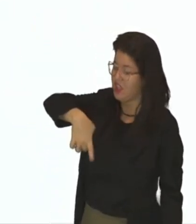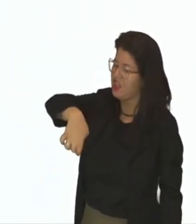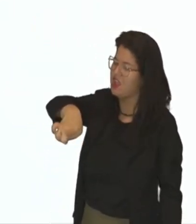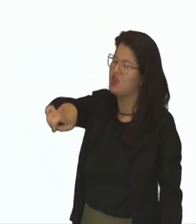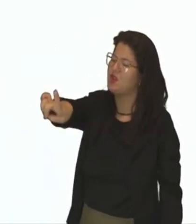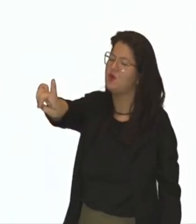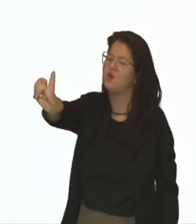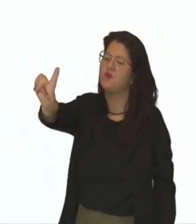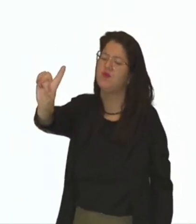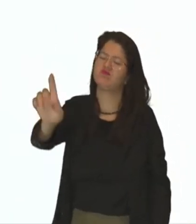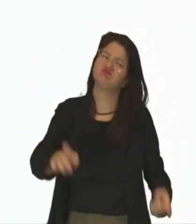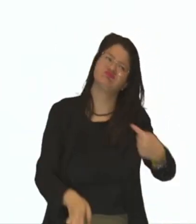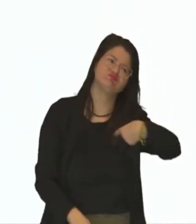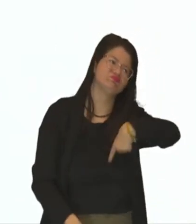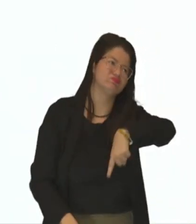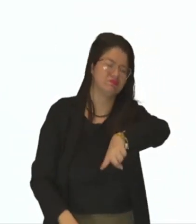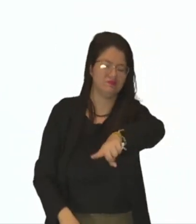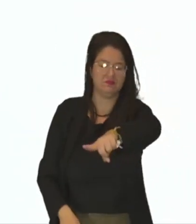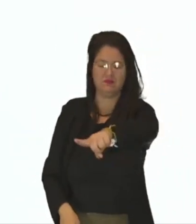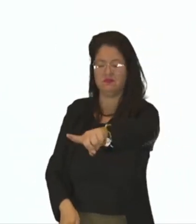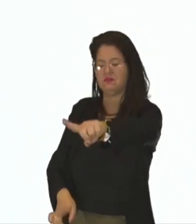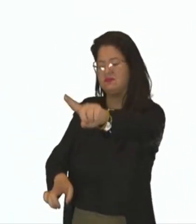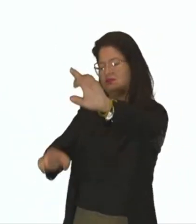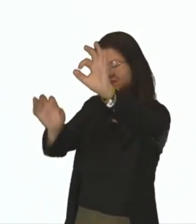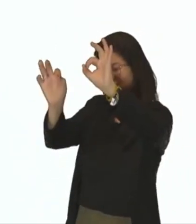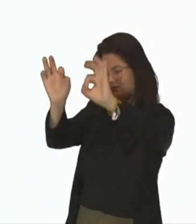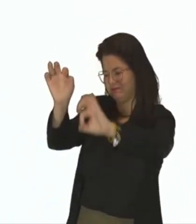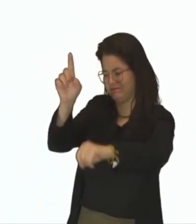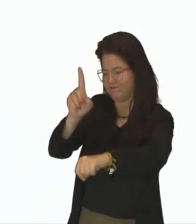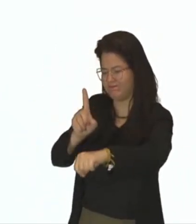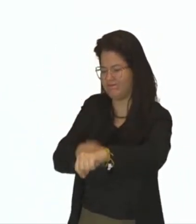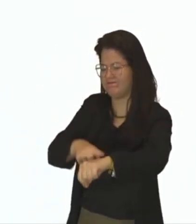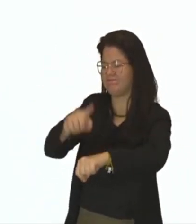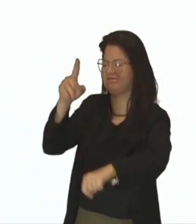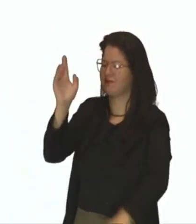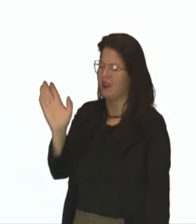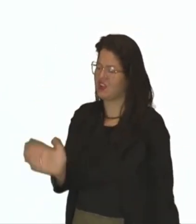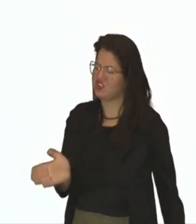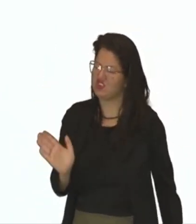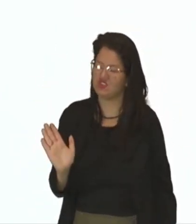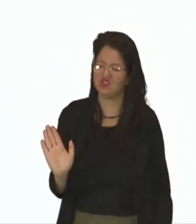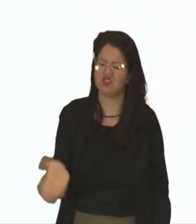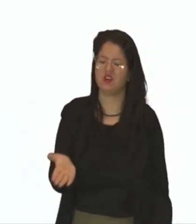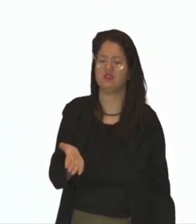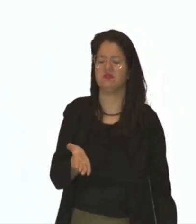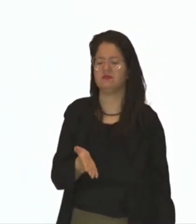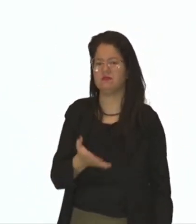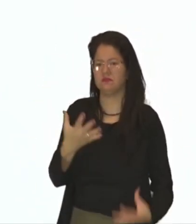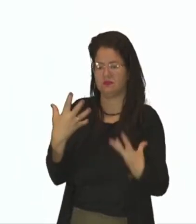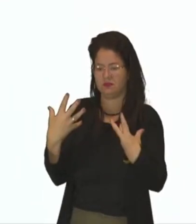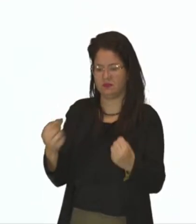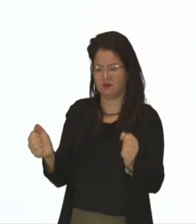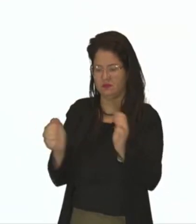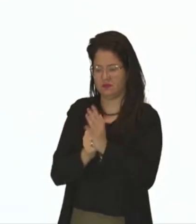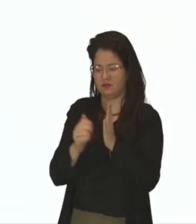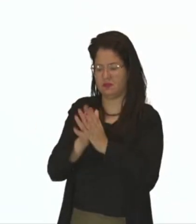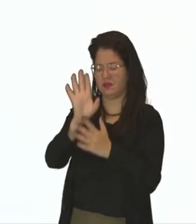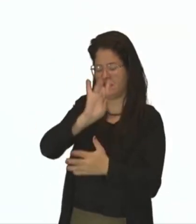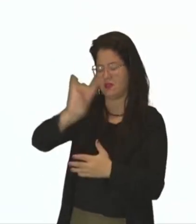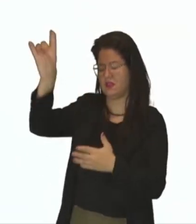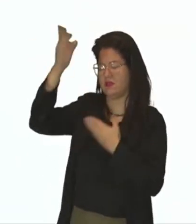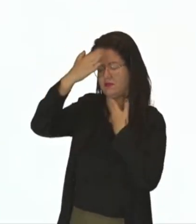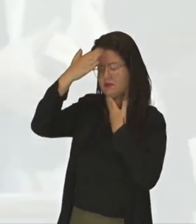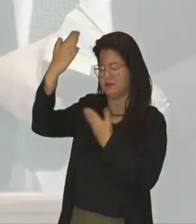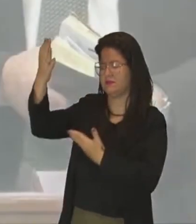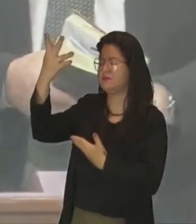Tinzatonruá, Wazatô praré e morim. Vamos orar? Ó Deus, muito obrigado, Senhor,